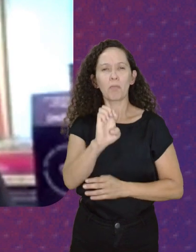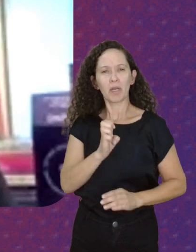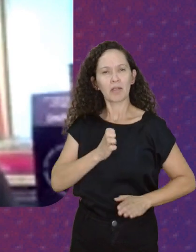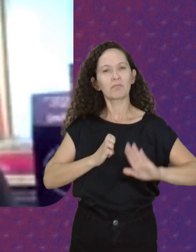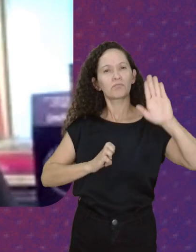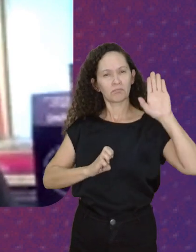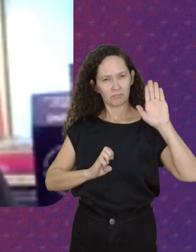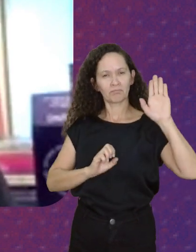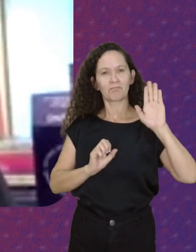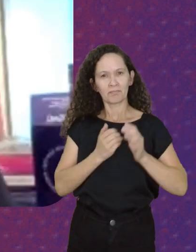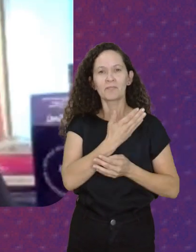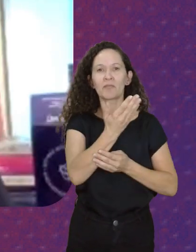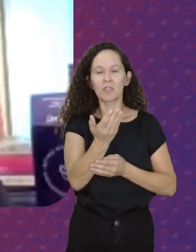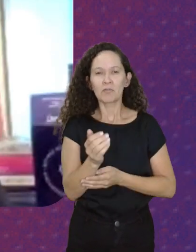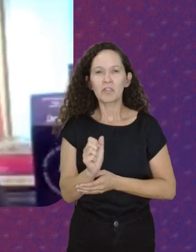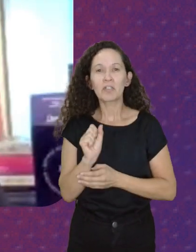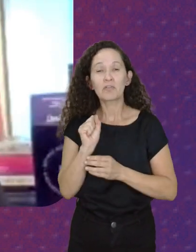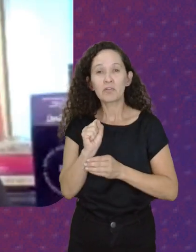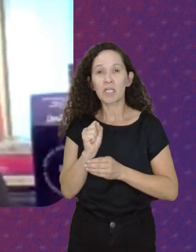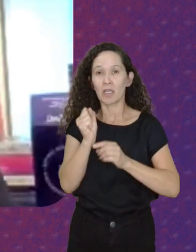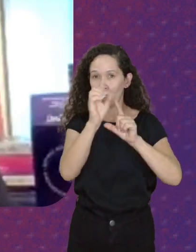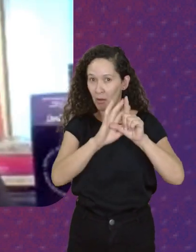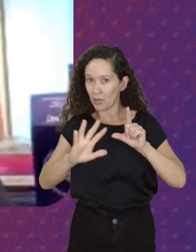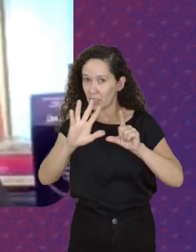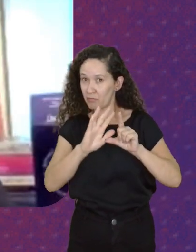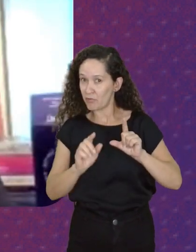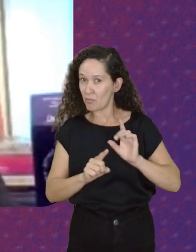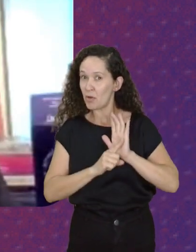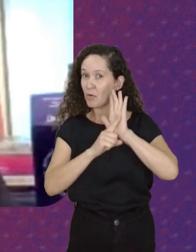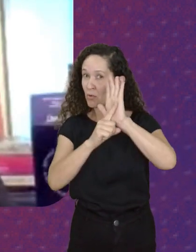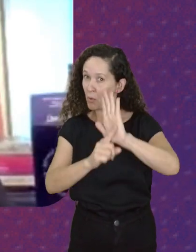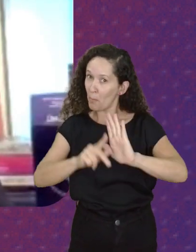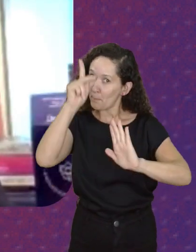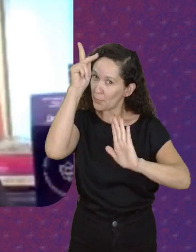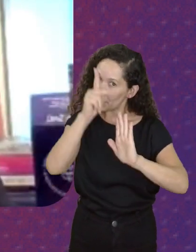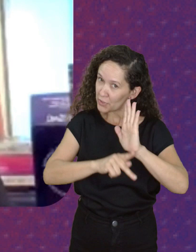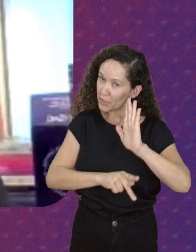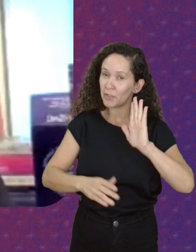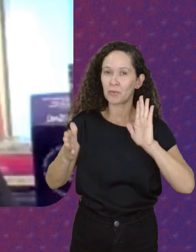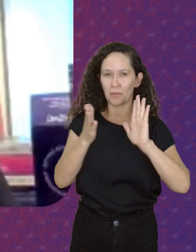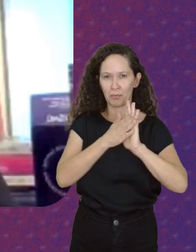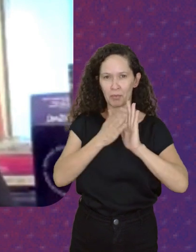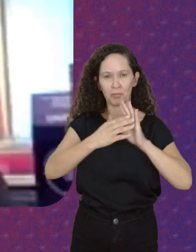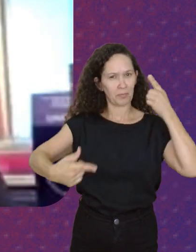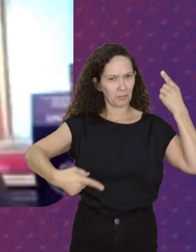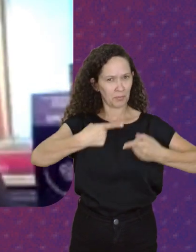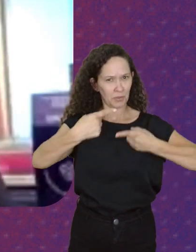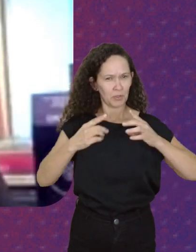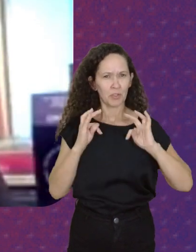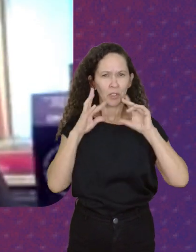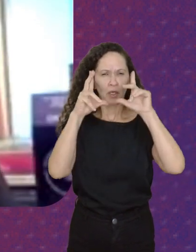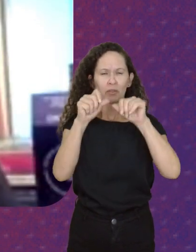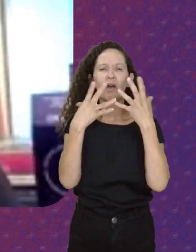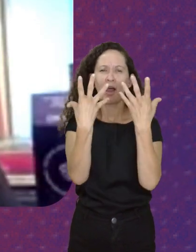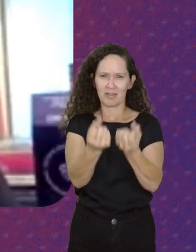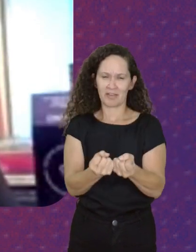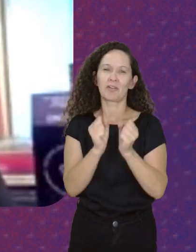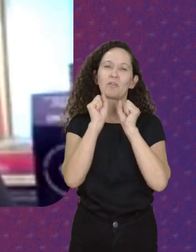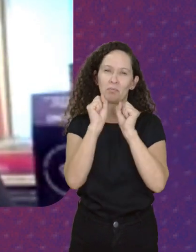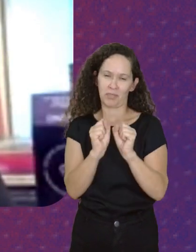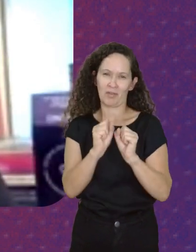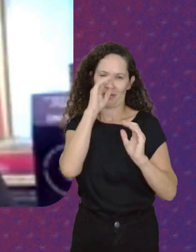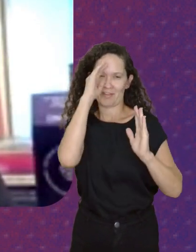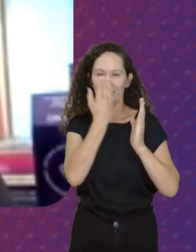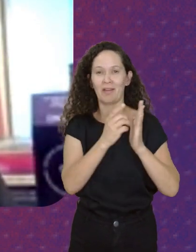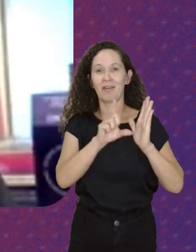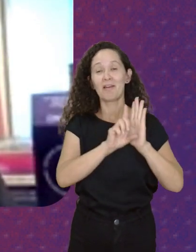pré-candidatas, que vocês estão ali com plataformas políticas, com projetos, com propostas. Isso tudo é permitido desde que